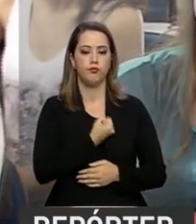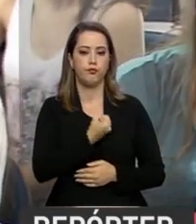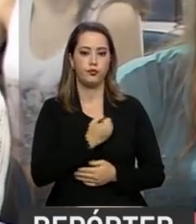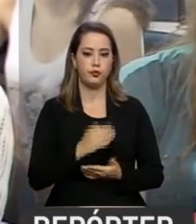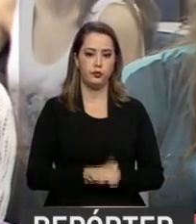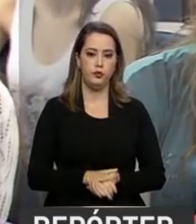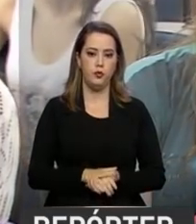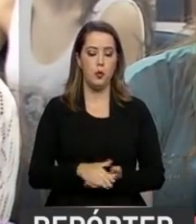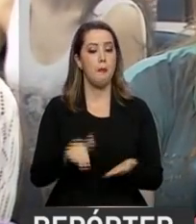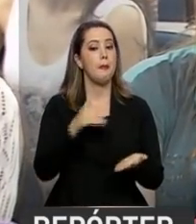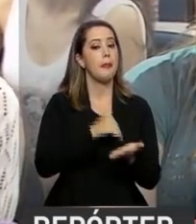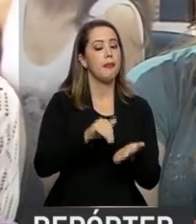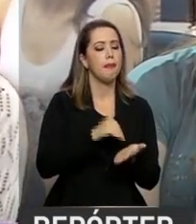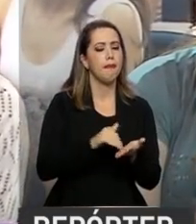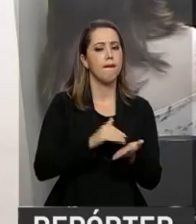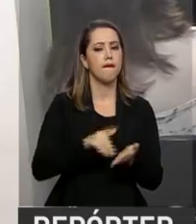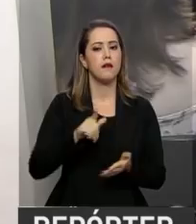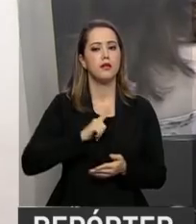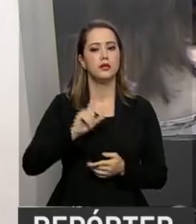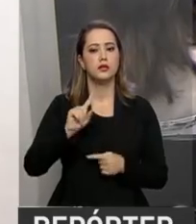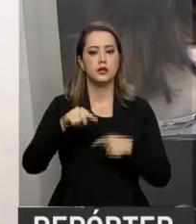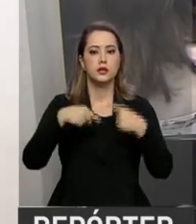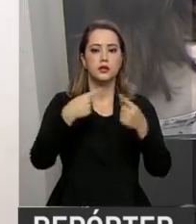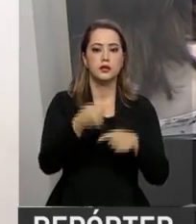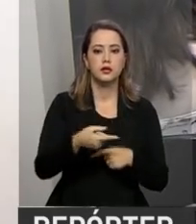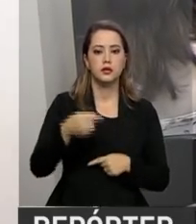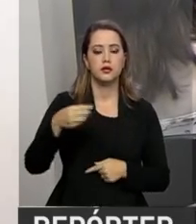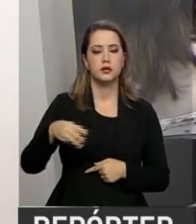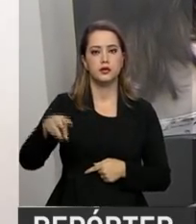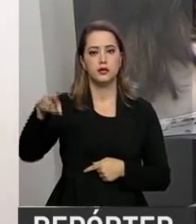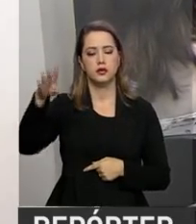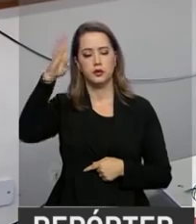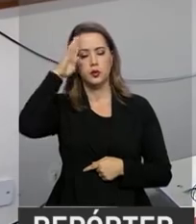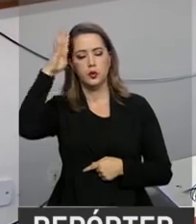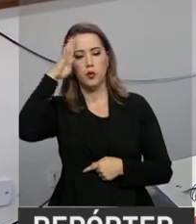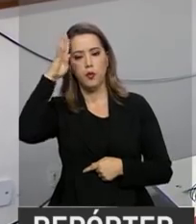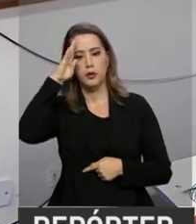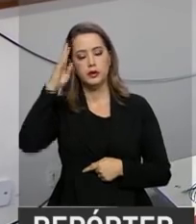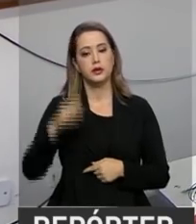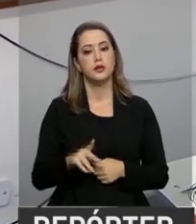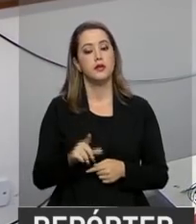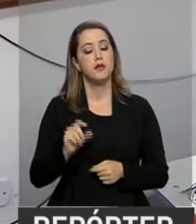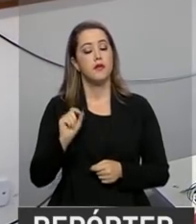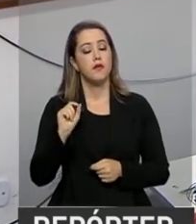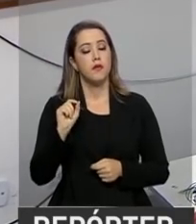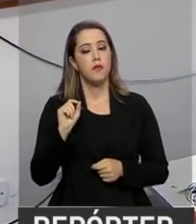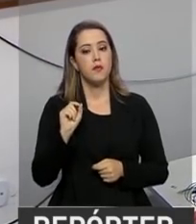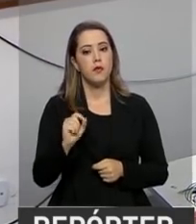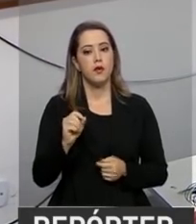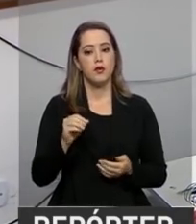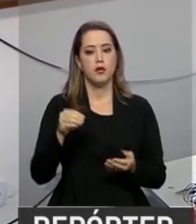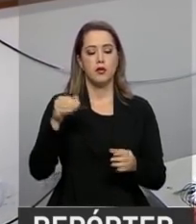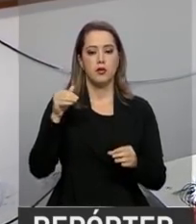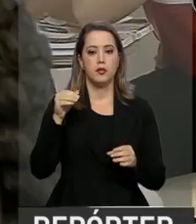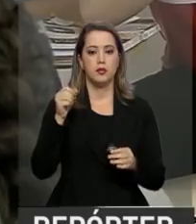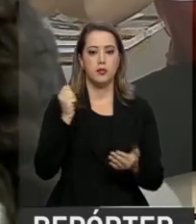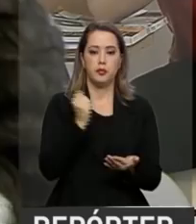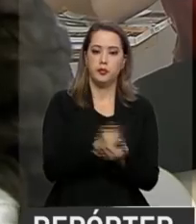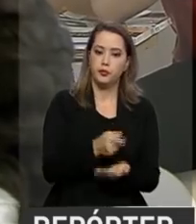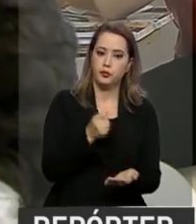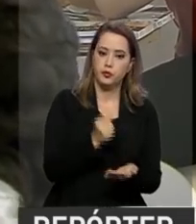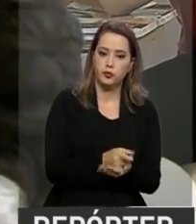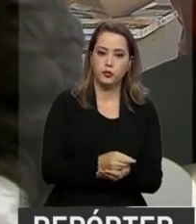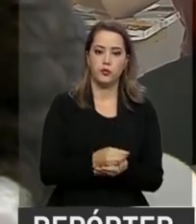Os inscritos têm até a próxima quarta-feira para pagar a taxa de inscrição do Enem. O pagamento pode ser feito em qualquer agência bancária,